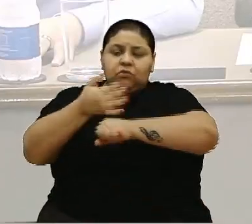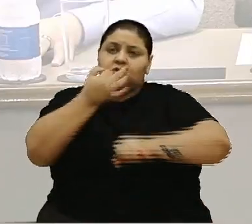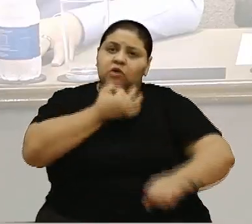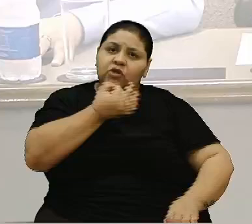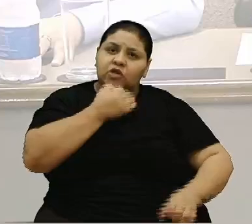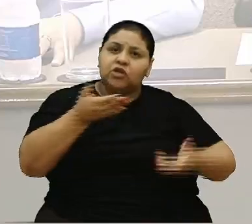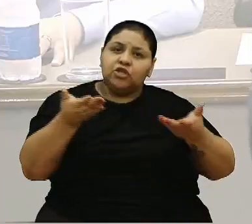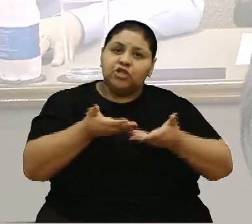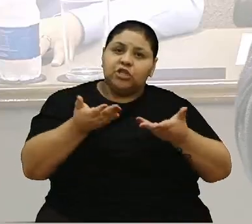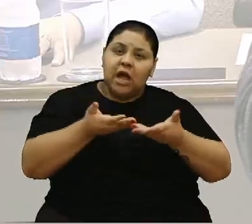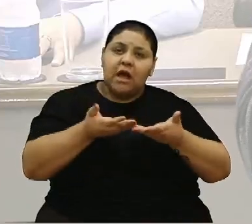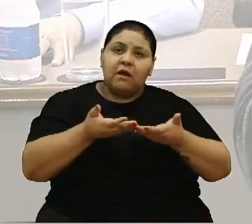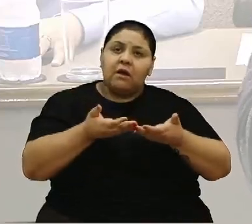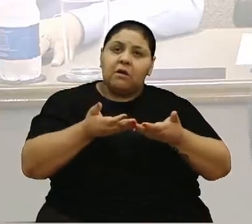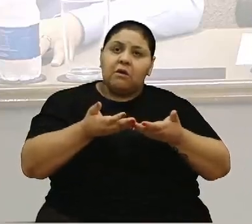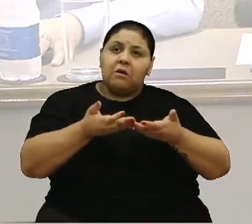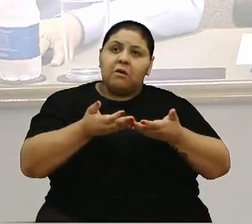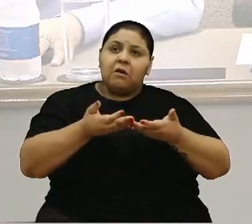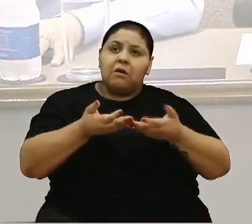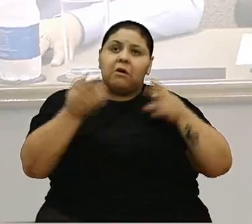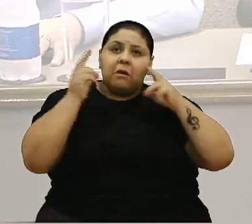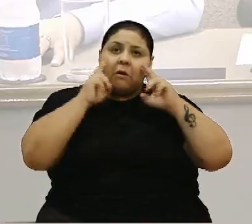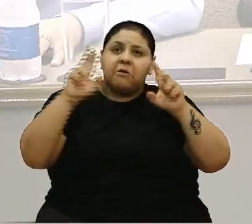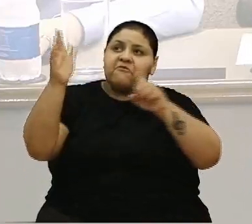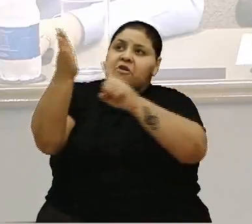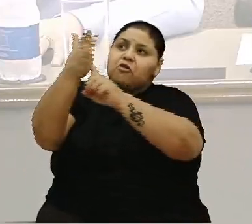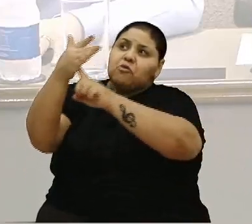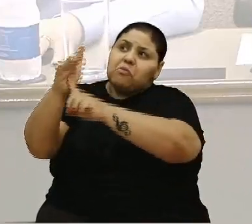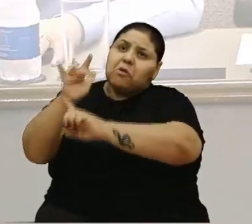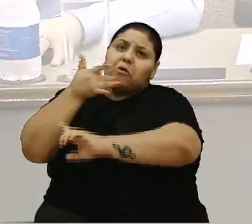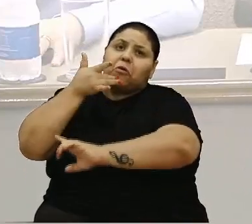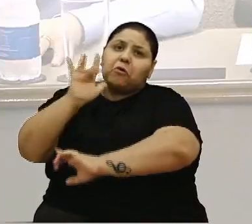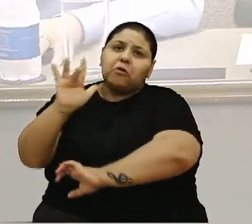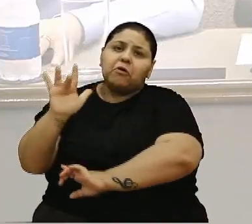já se vê banner aí de uma cor